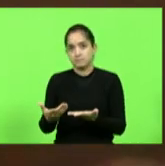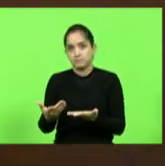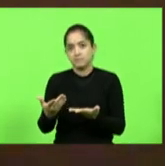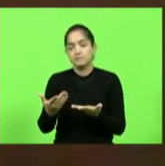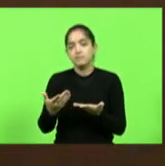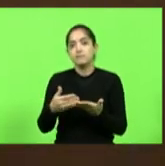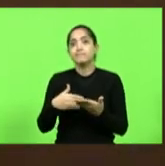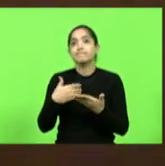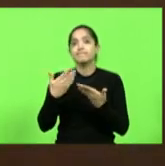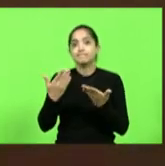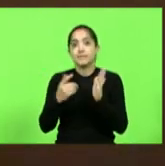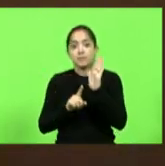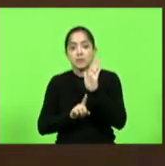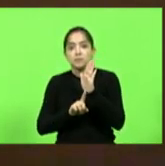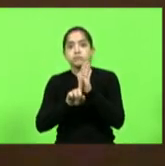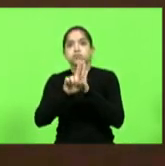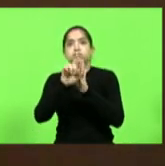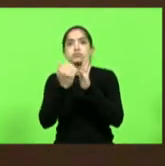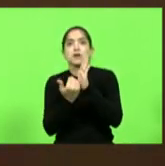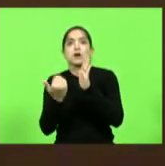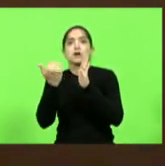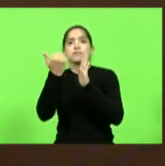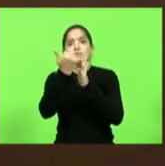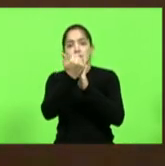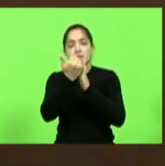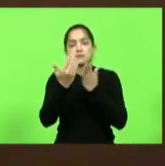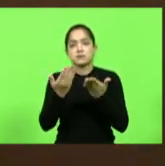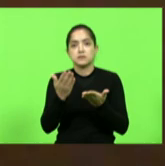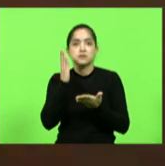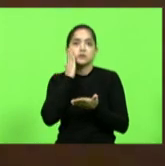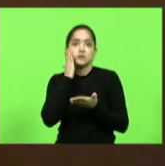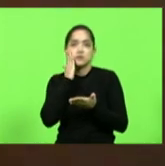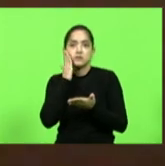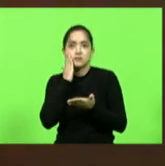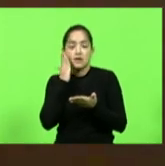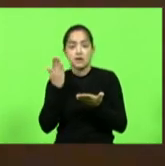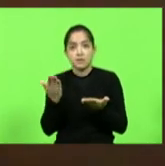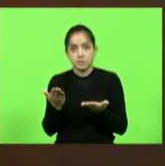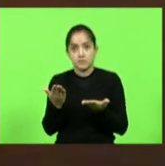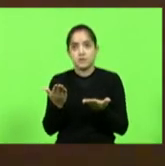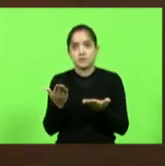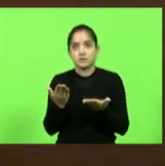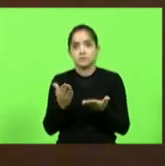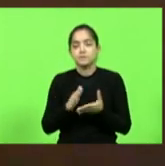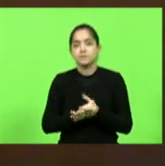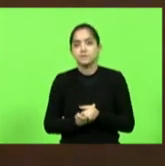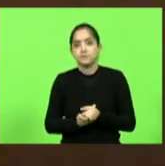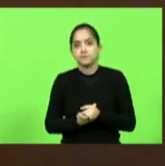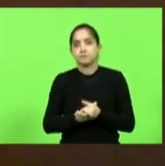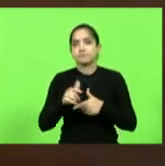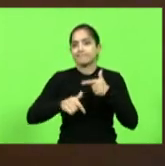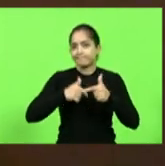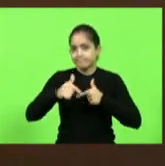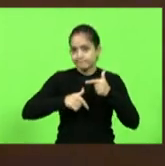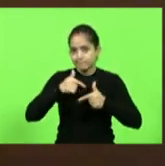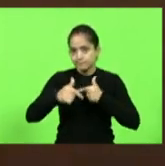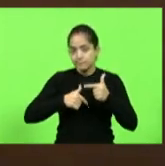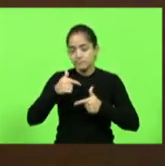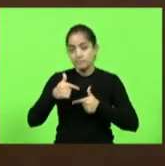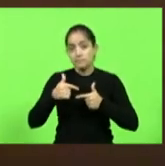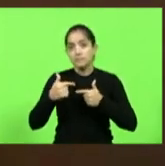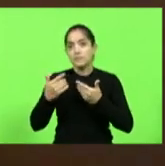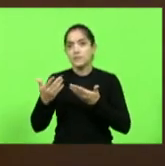acabam extrapolando, porque a gente sabe que são missões muito árduas nas escolas. Então,